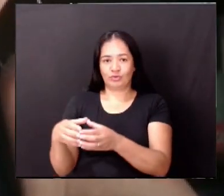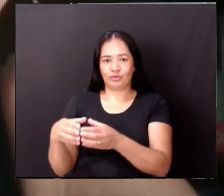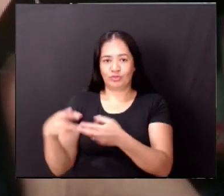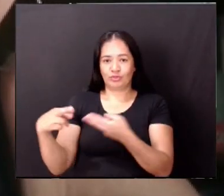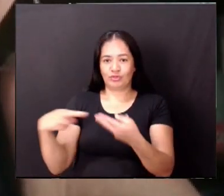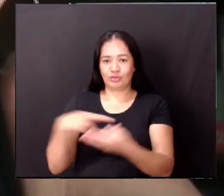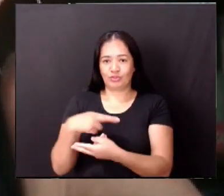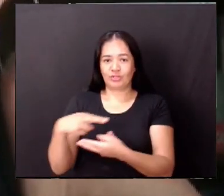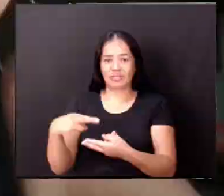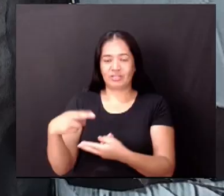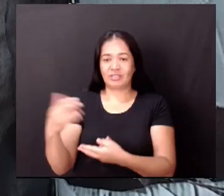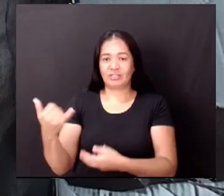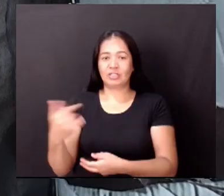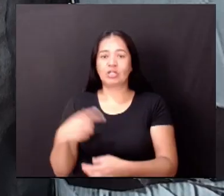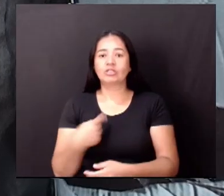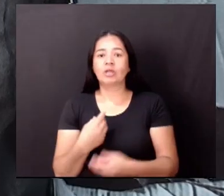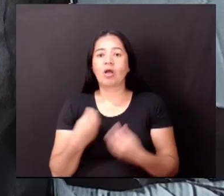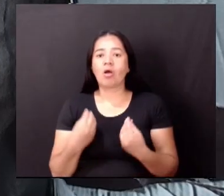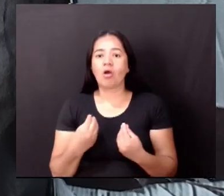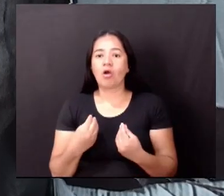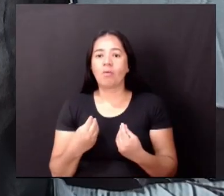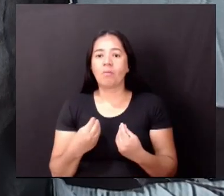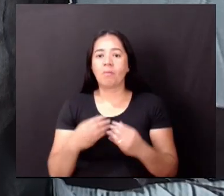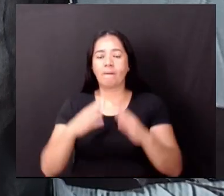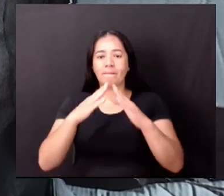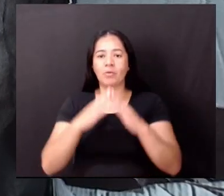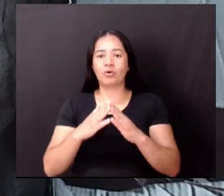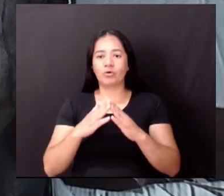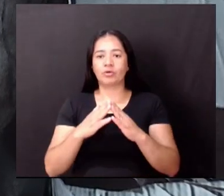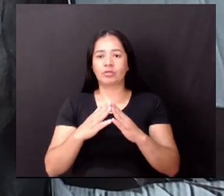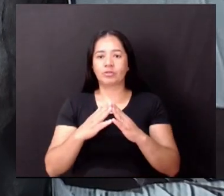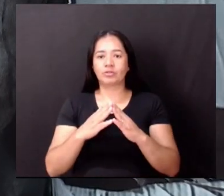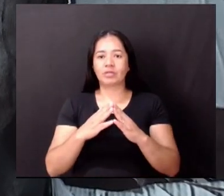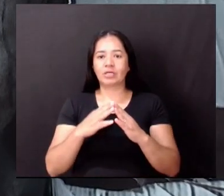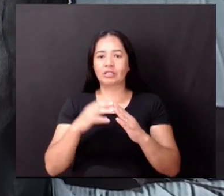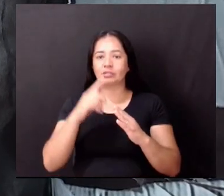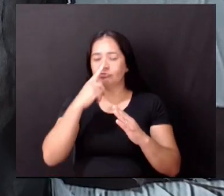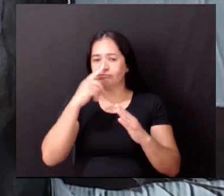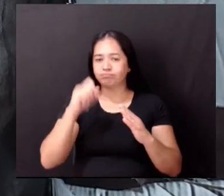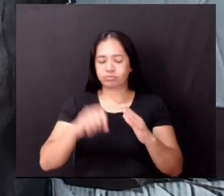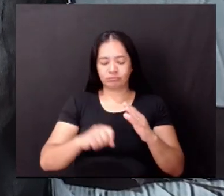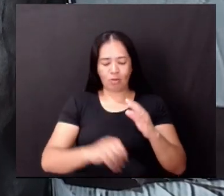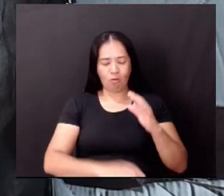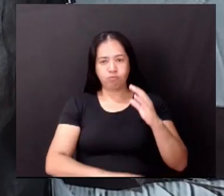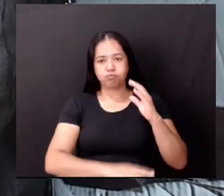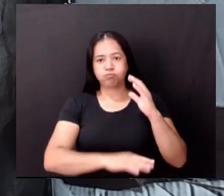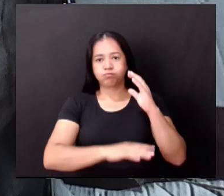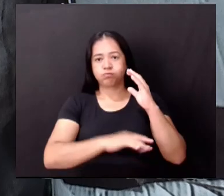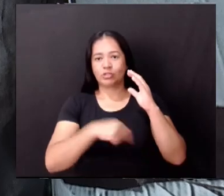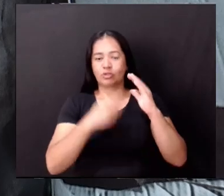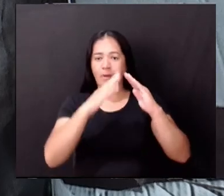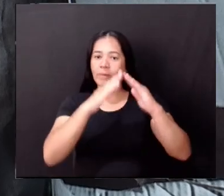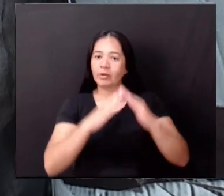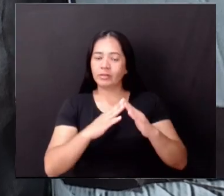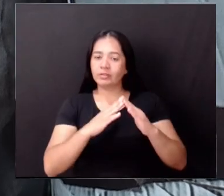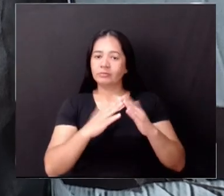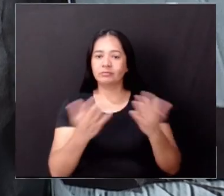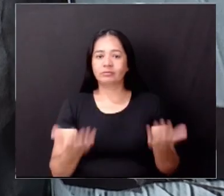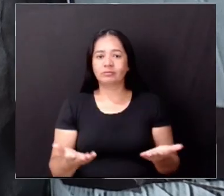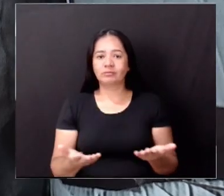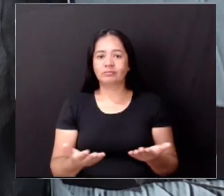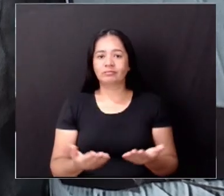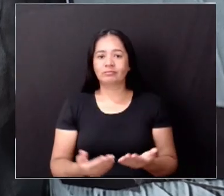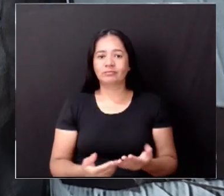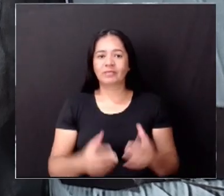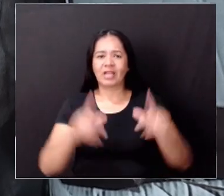depósito de reciclados, nós estaríamos habitando uma montanha de lixo. Né? Eles fazem uma função, Livro, eles têm né? uma função